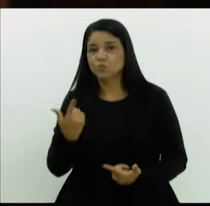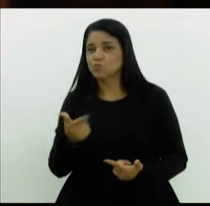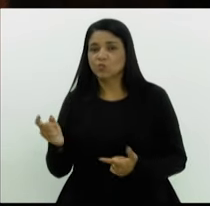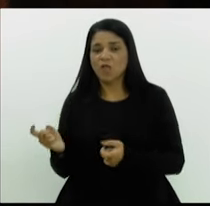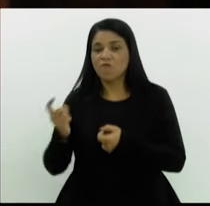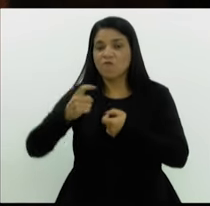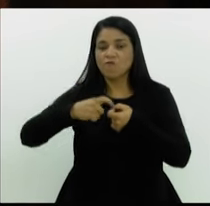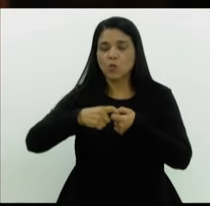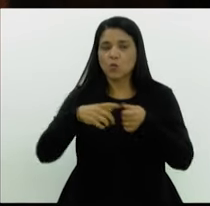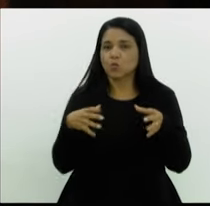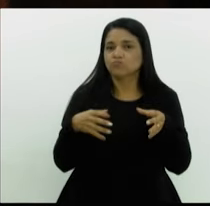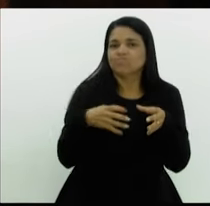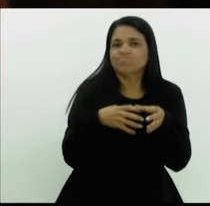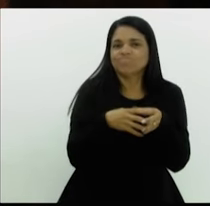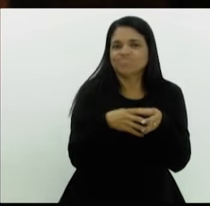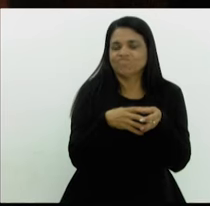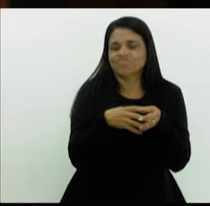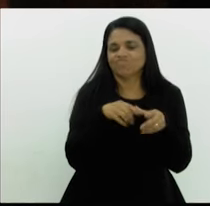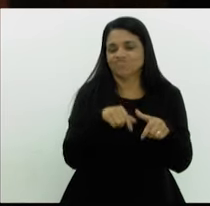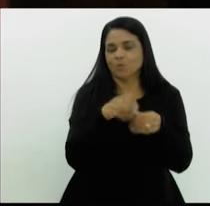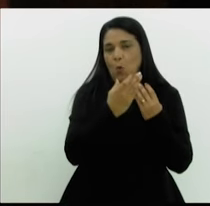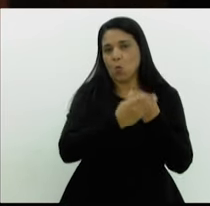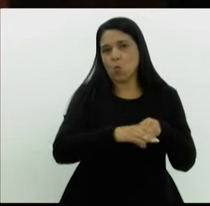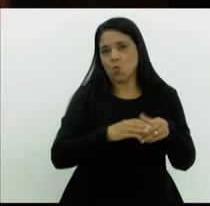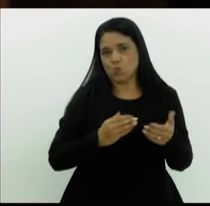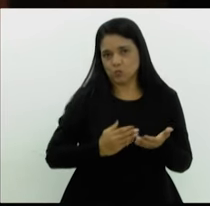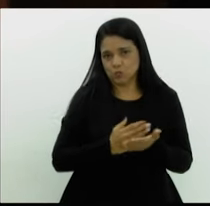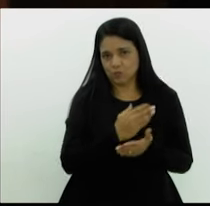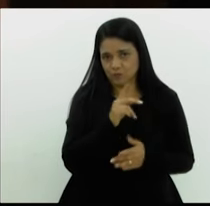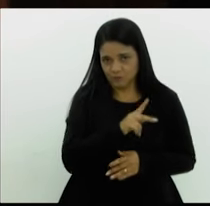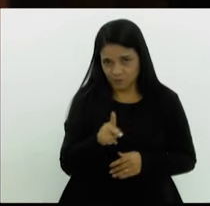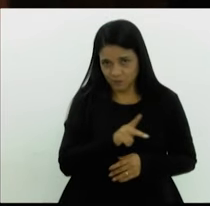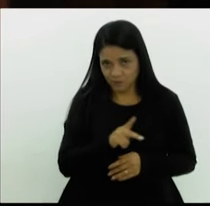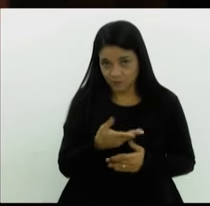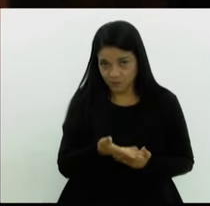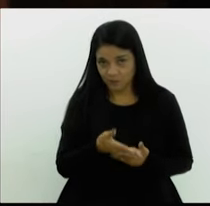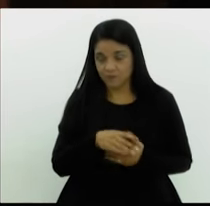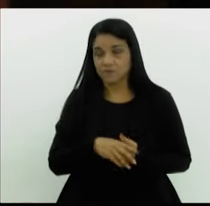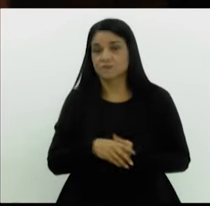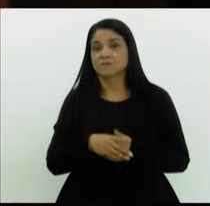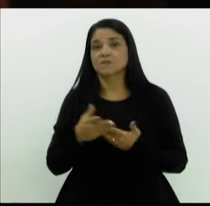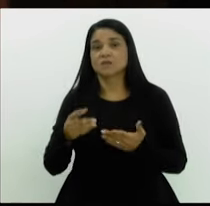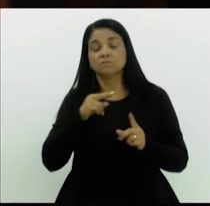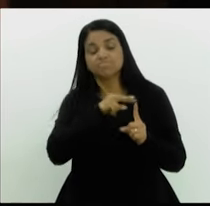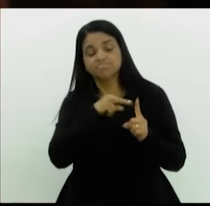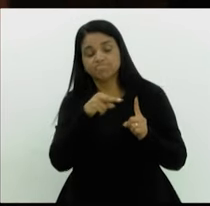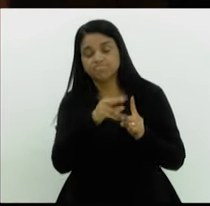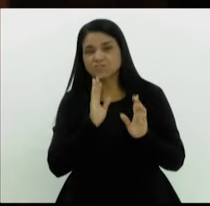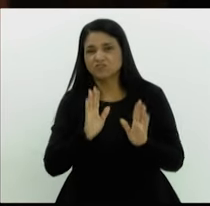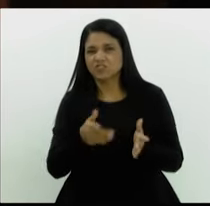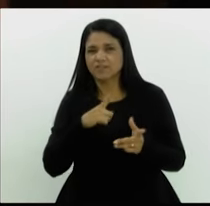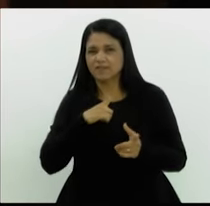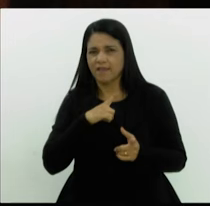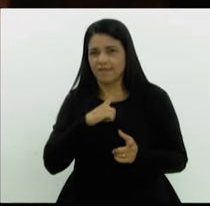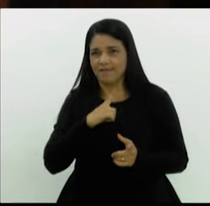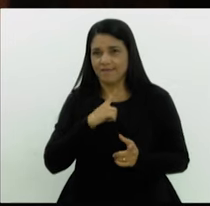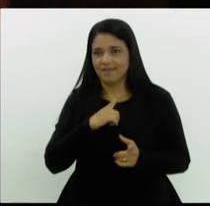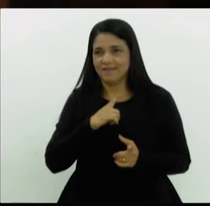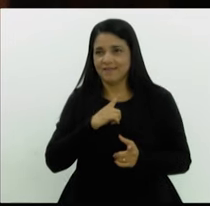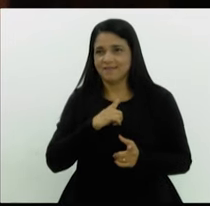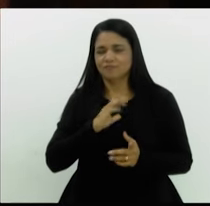a categoria em questão. E aí vem algumas das perspectivas que nós já temos aqui como presença e